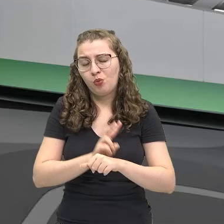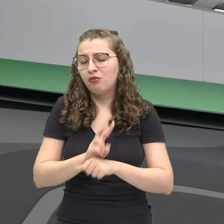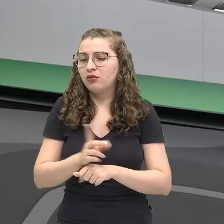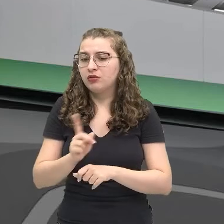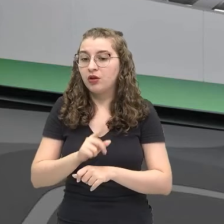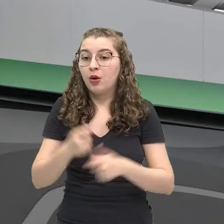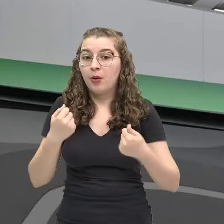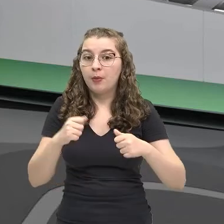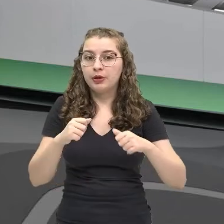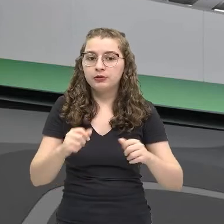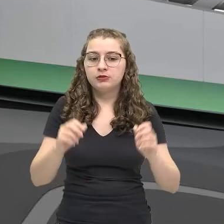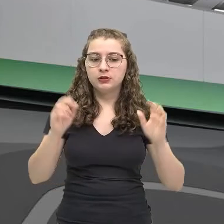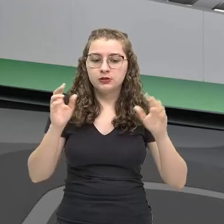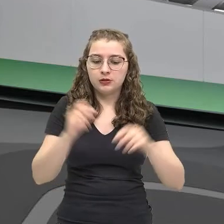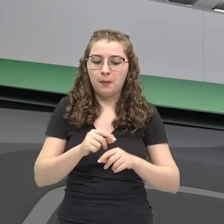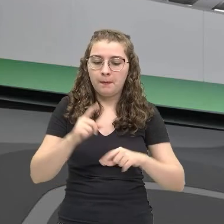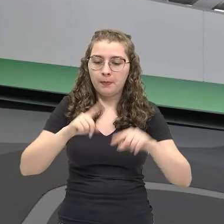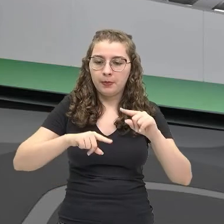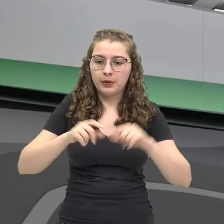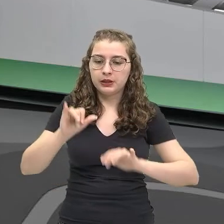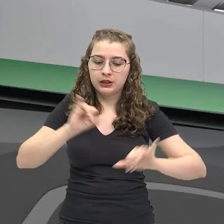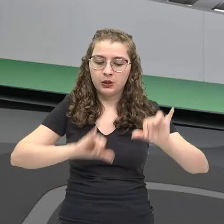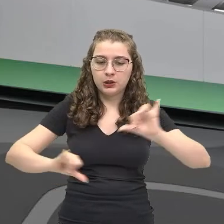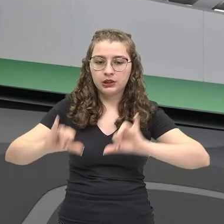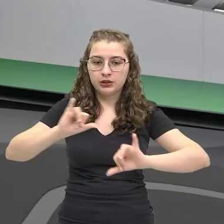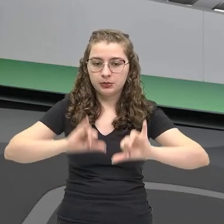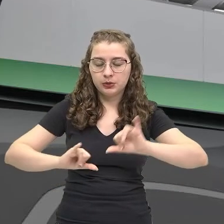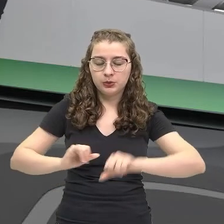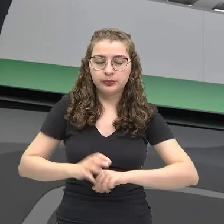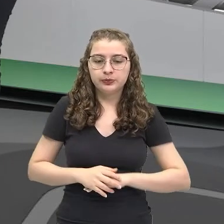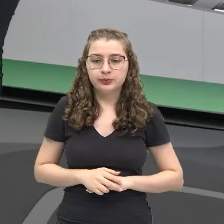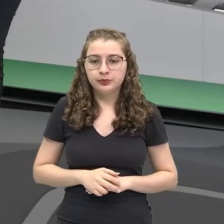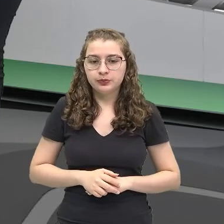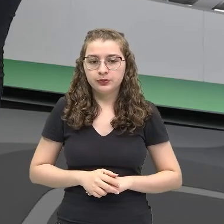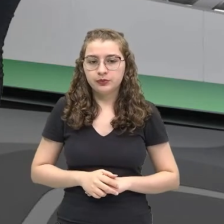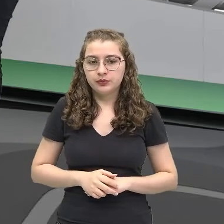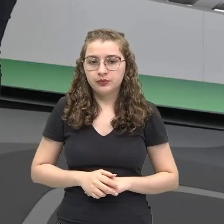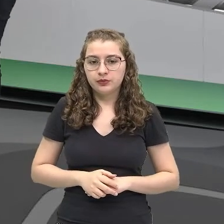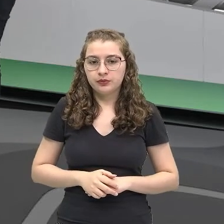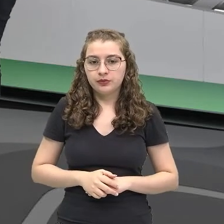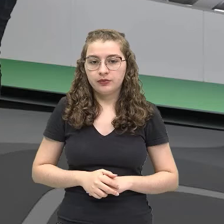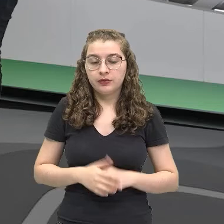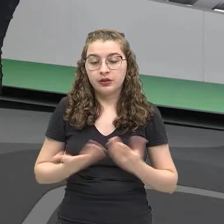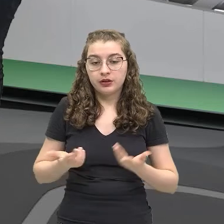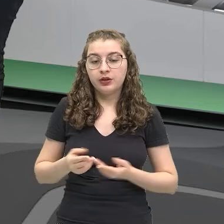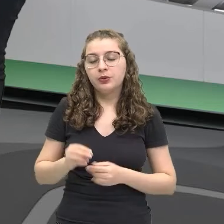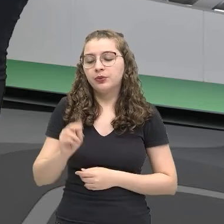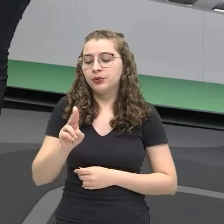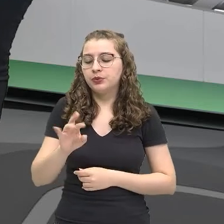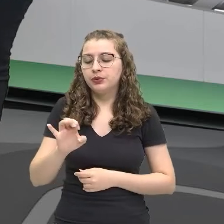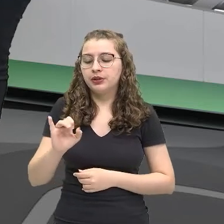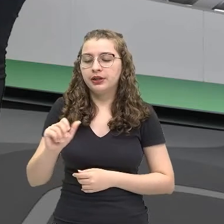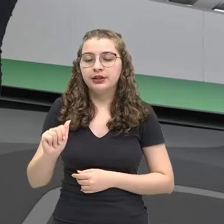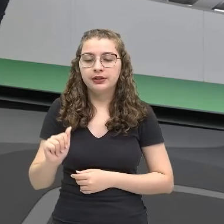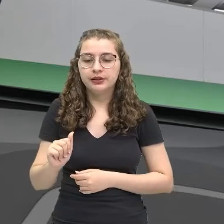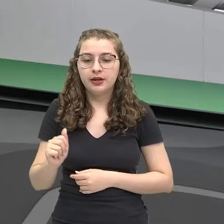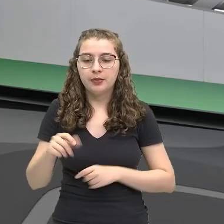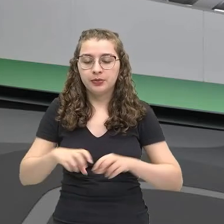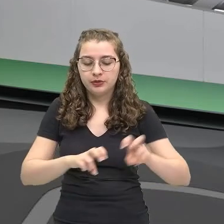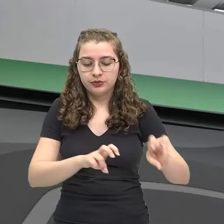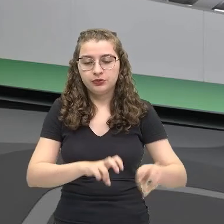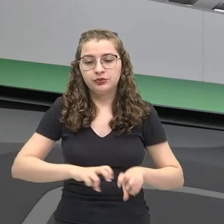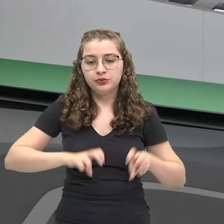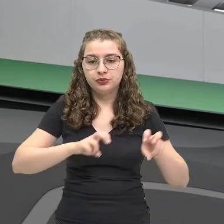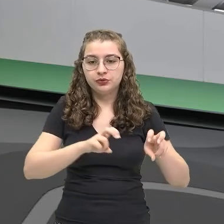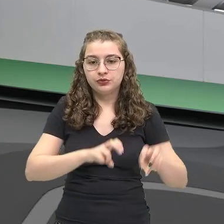colocar fertilizantes. Então, as amidas, elas são utilizadas, nesse caso aqui a ureia, para a